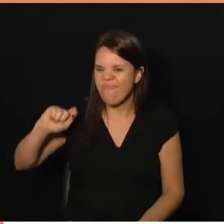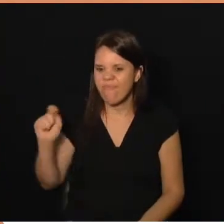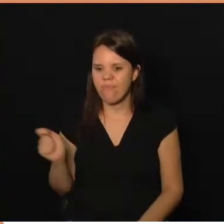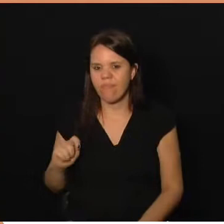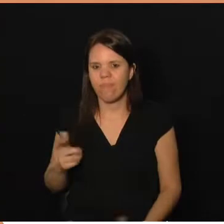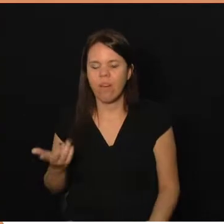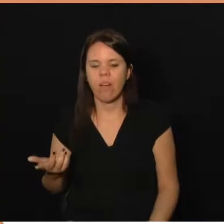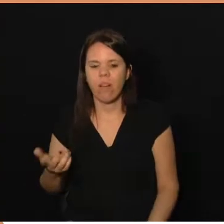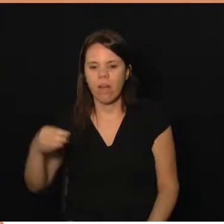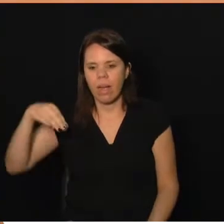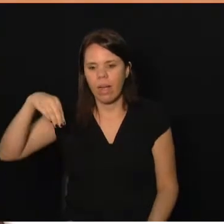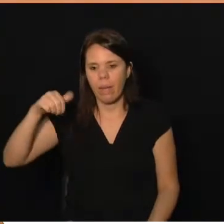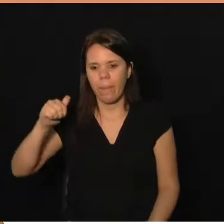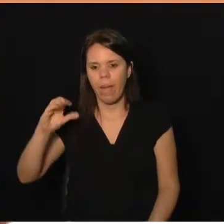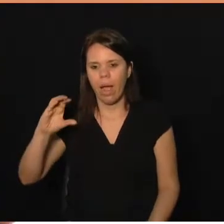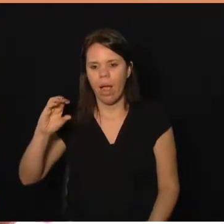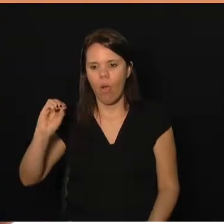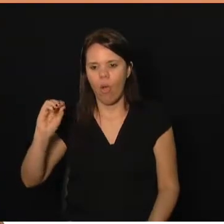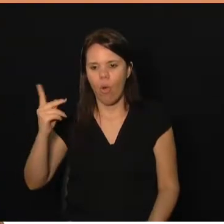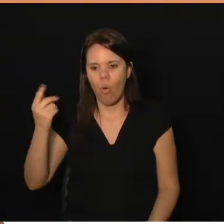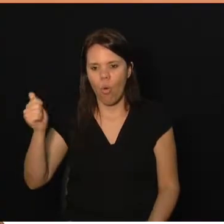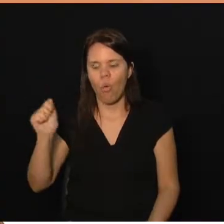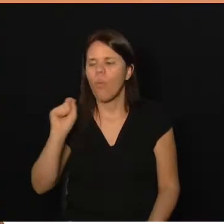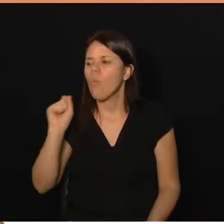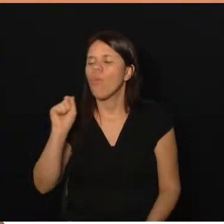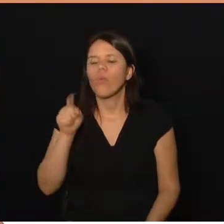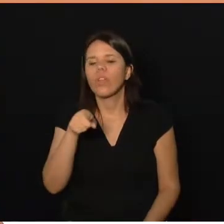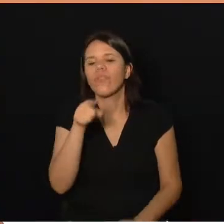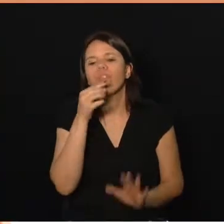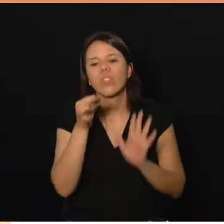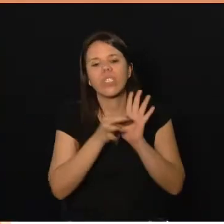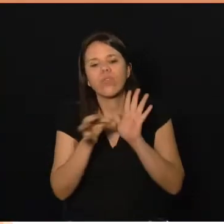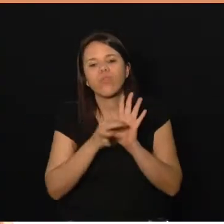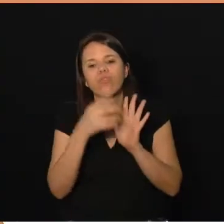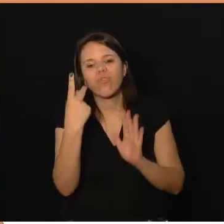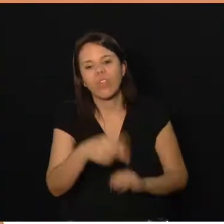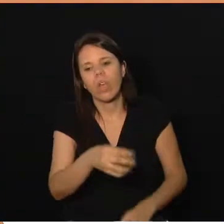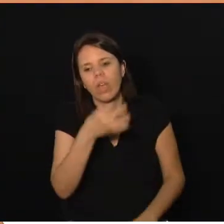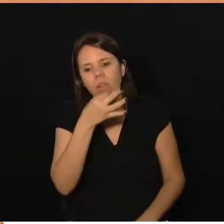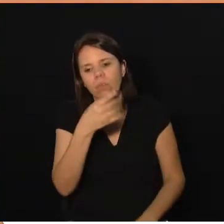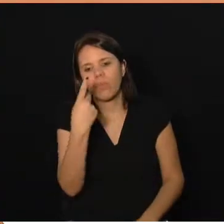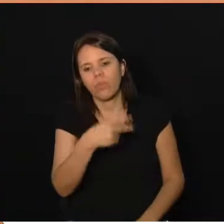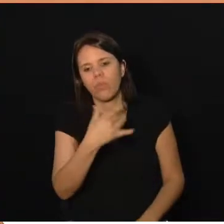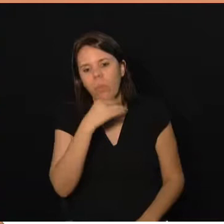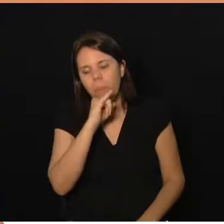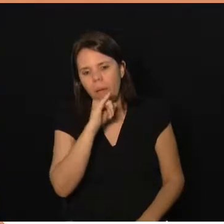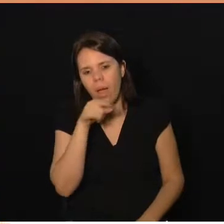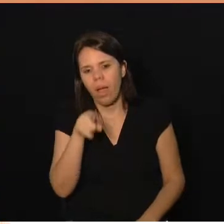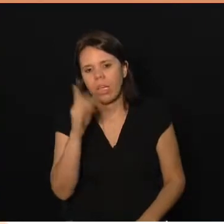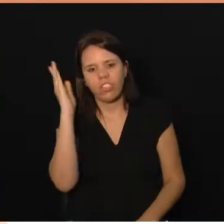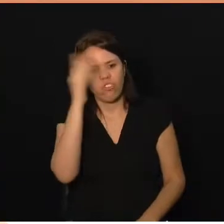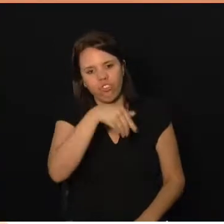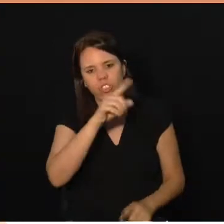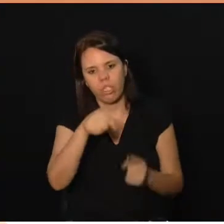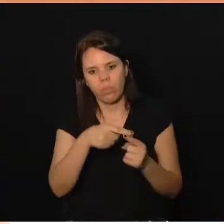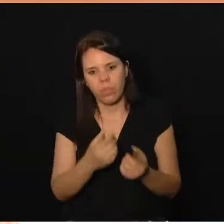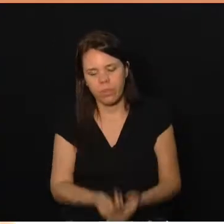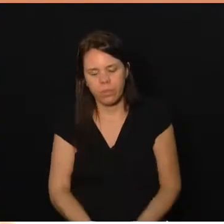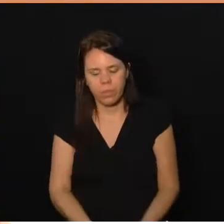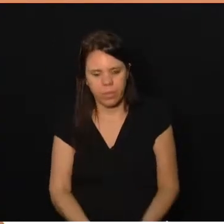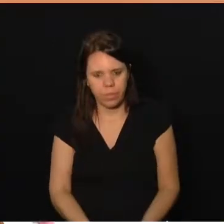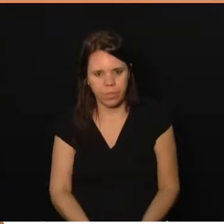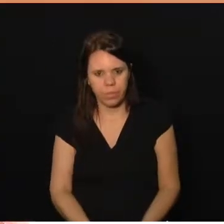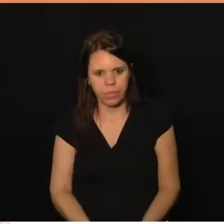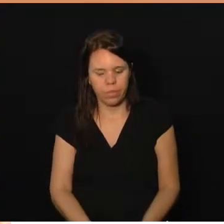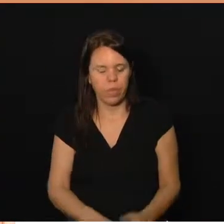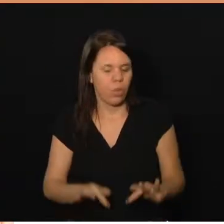usando maconha. O que você sugere para esse pai? Estou sendo assim bem objetivo, bem direto, tá?